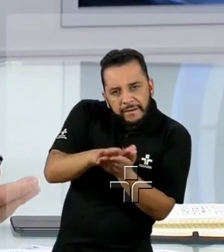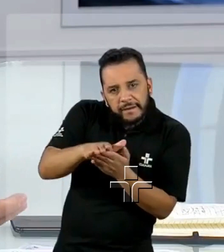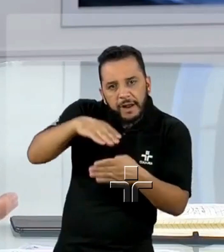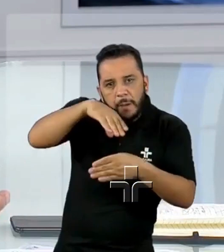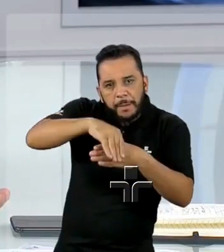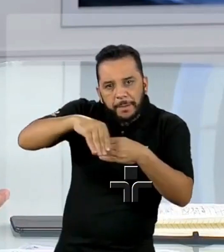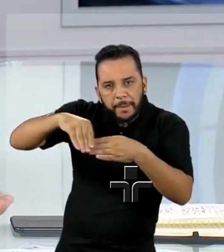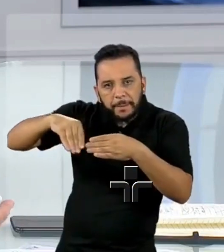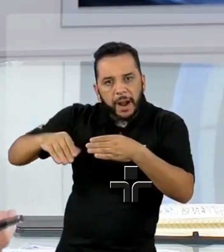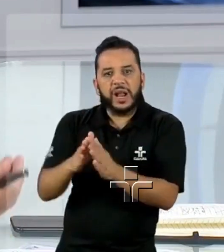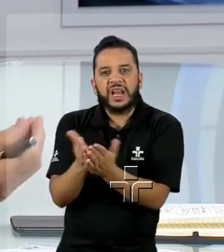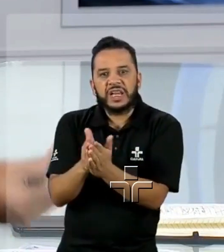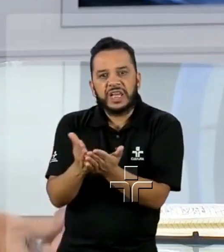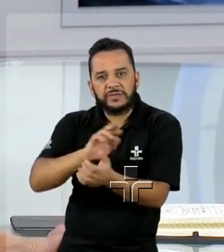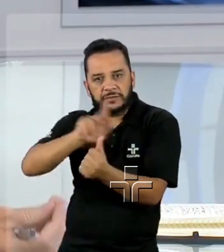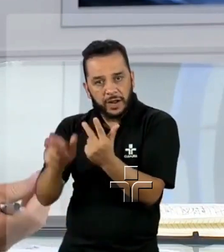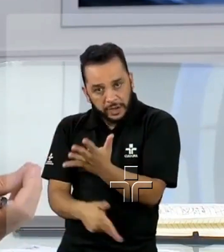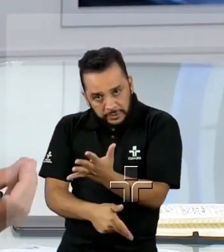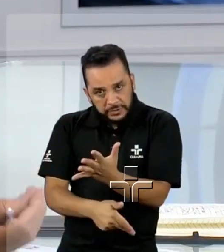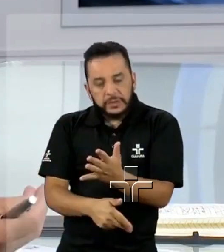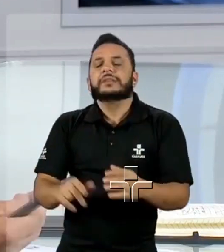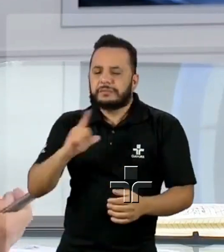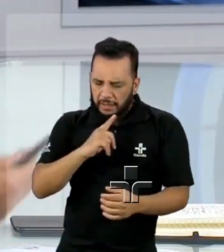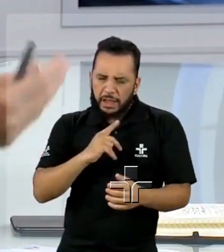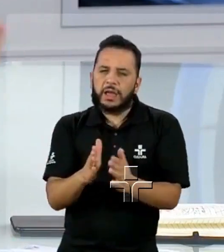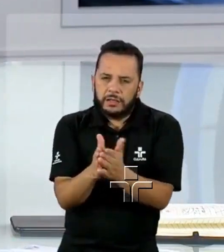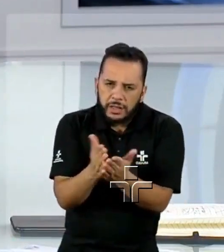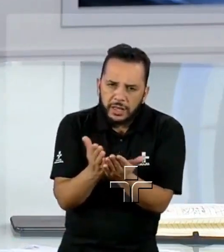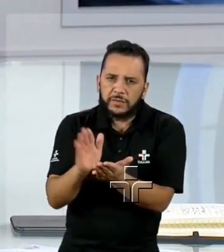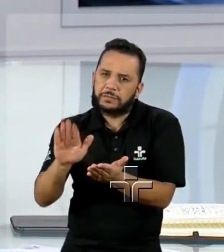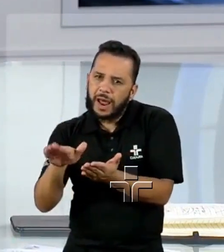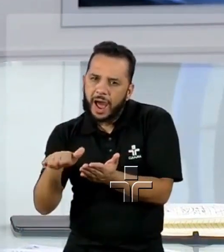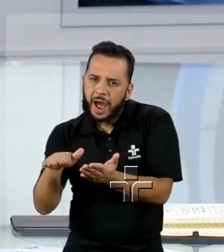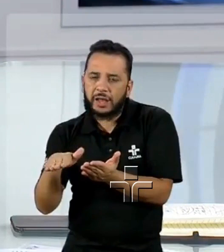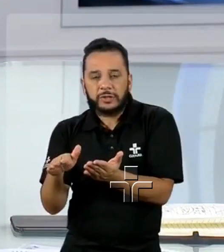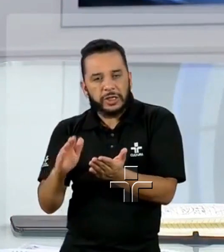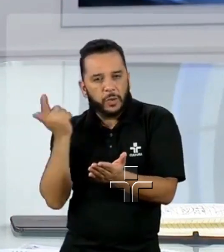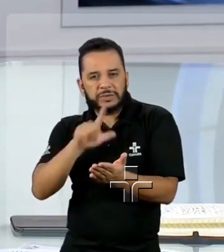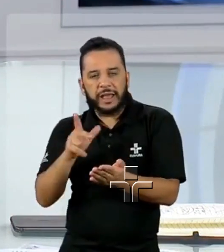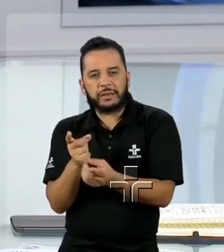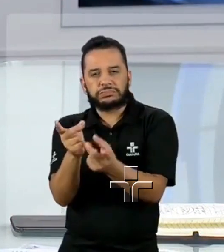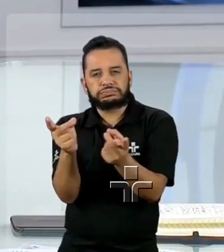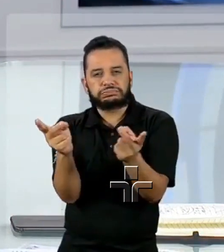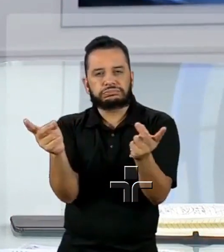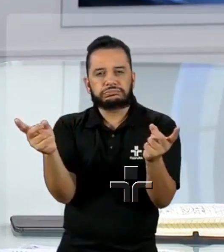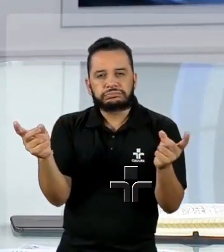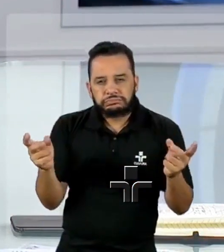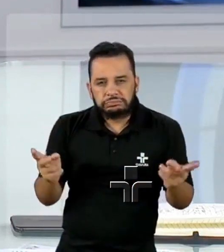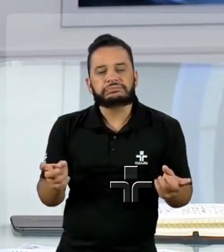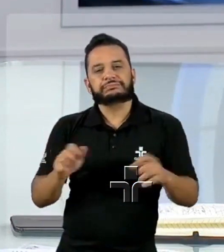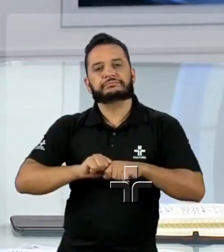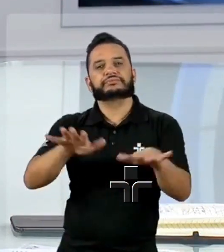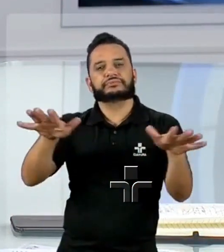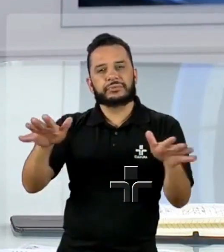na possibilidade de produzir um livro mais barato e conseguir uma maior distribuição desse livro.